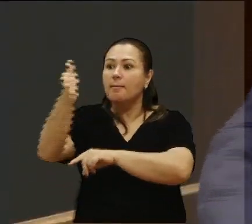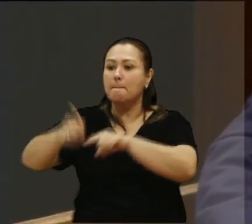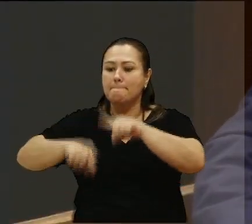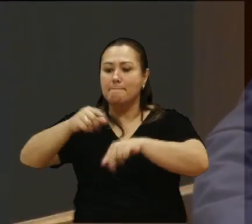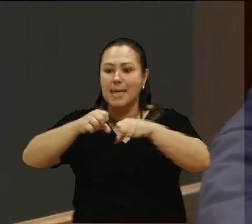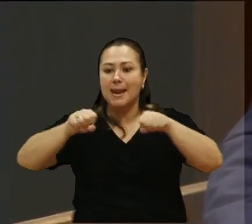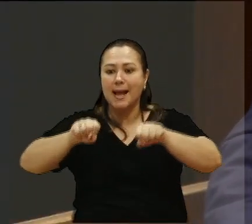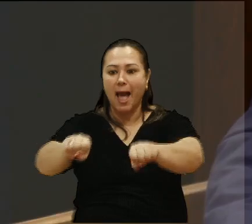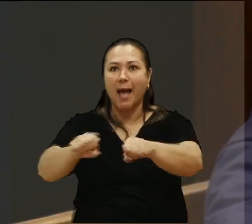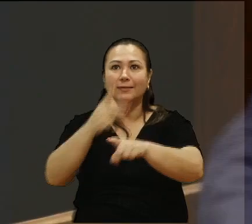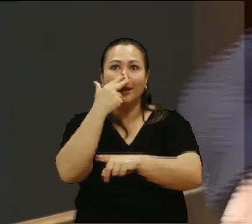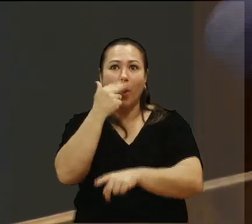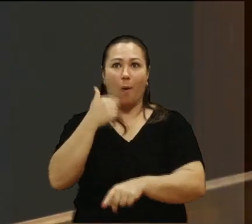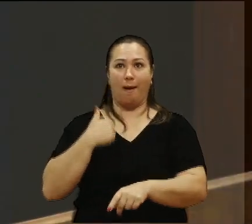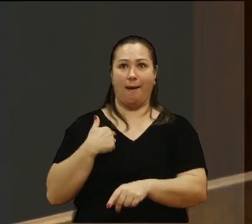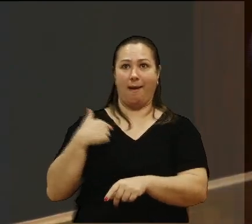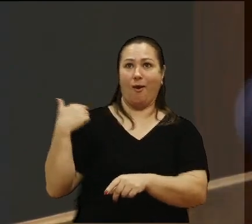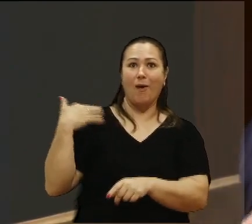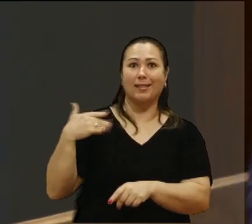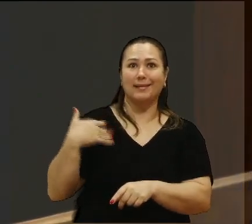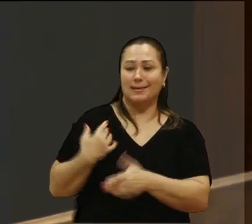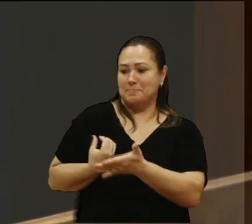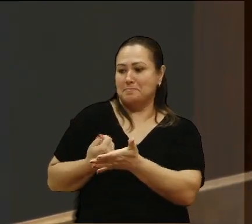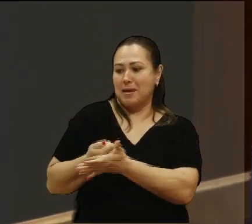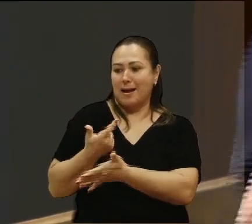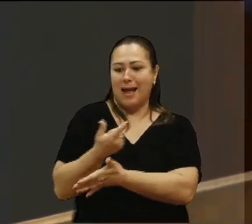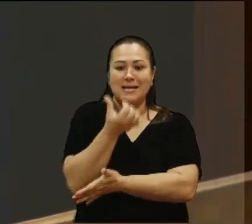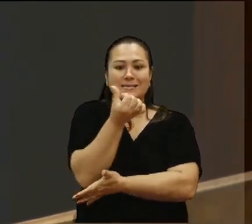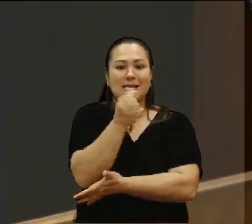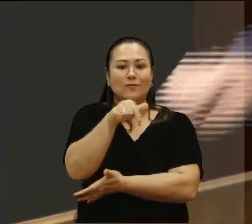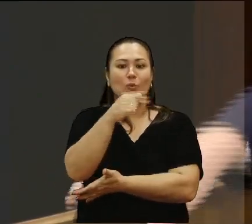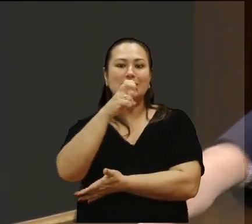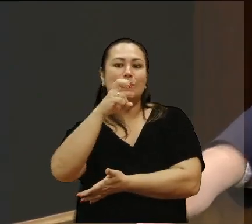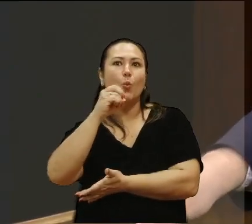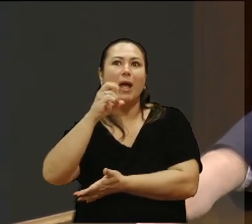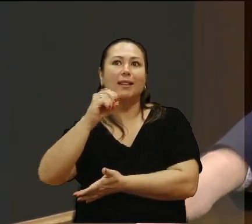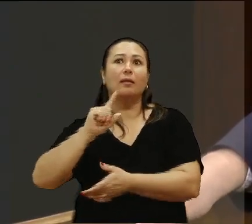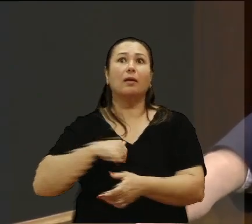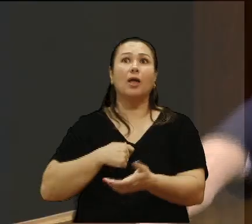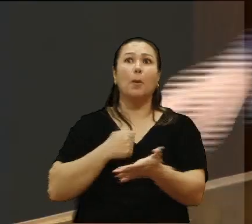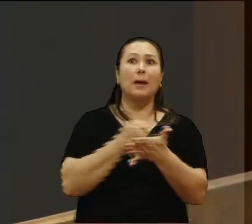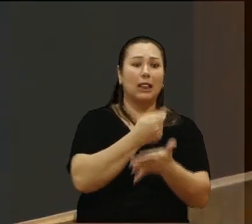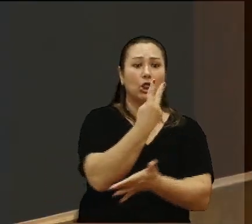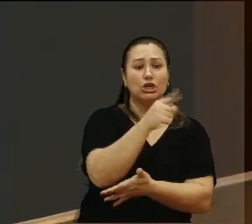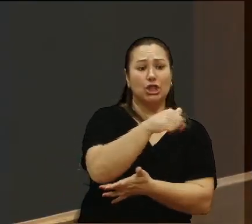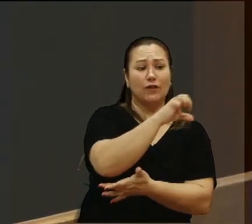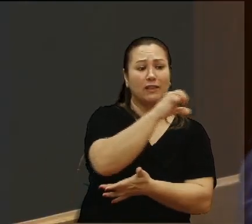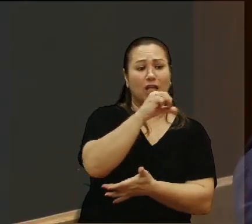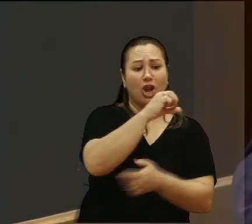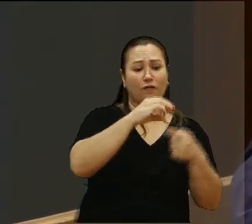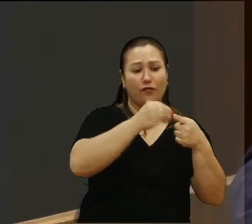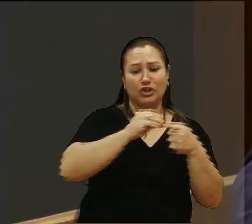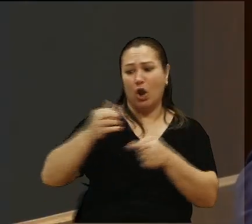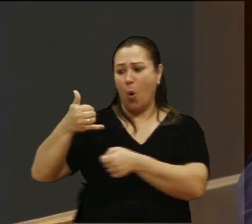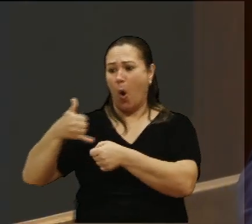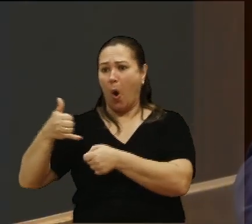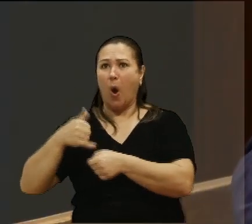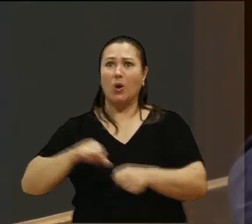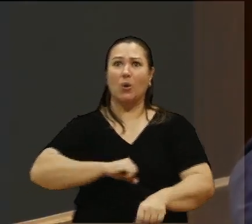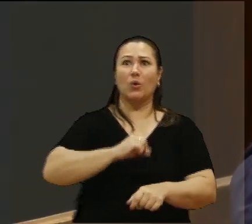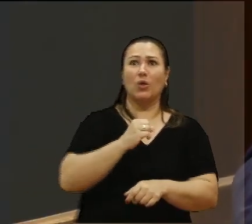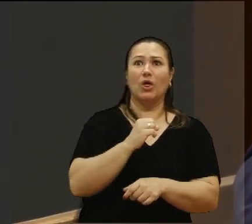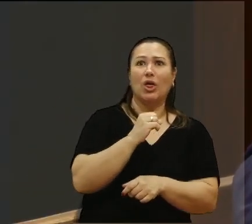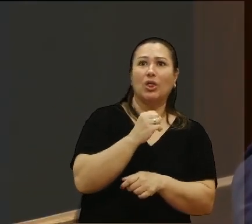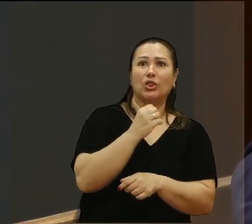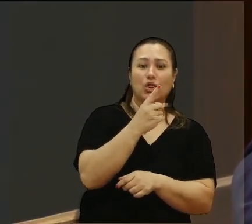e a vereadora Andressa fomos, e pagamos R$ 6,50 o óleo, paguei R$ 2,99 o feijão, paguei R$ 13,90 5 quilos de arroz,